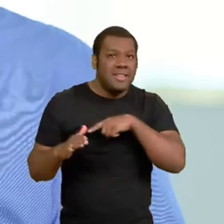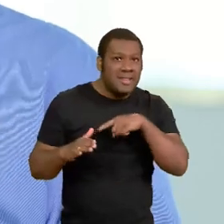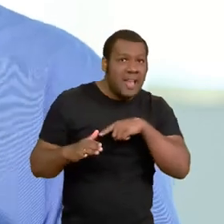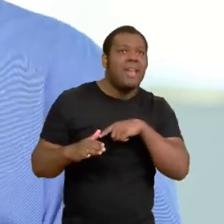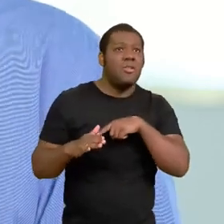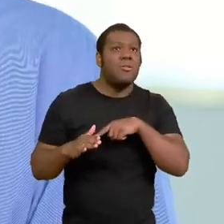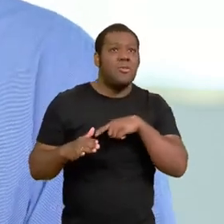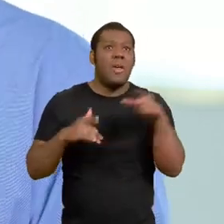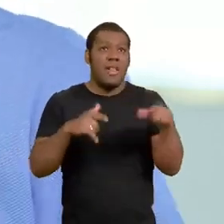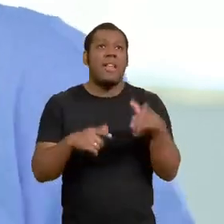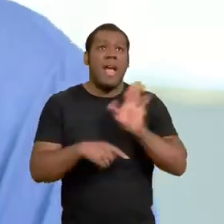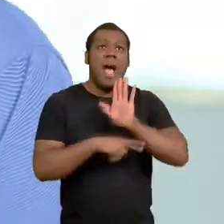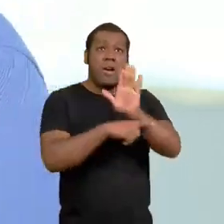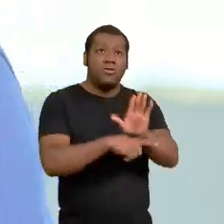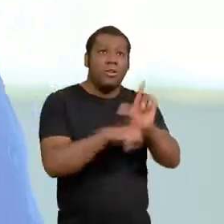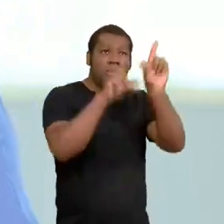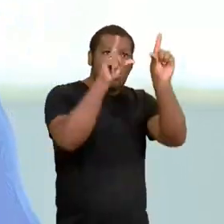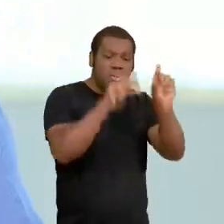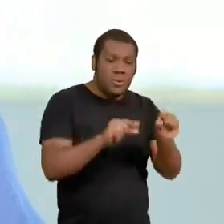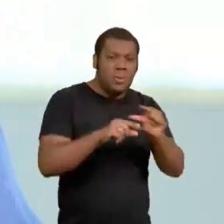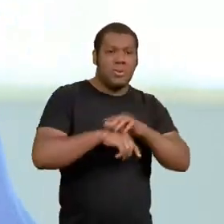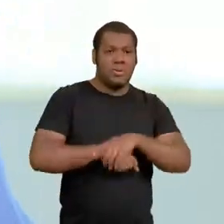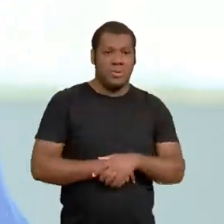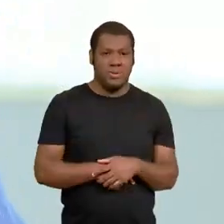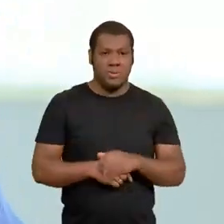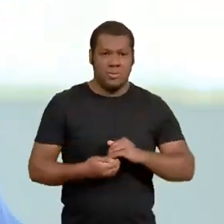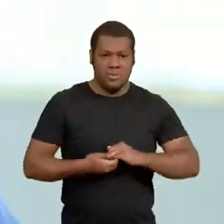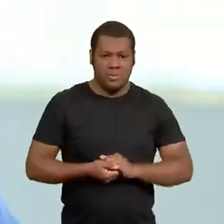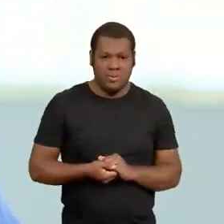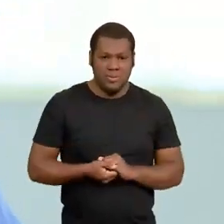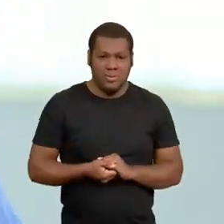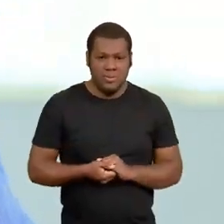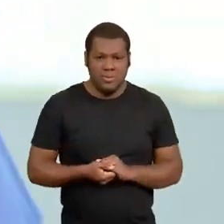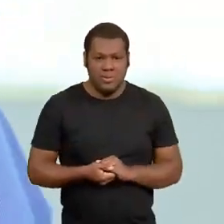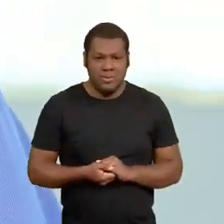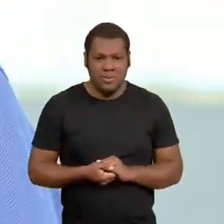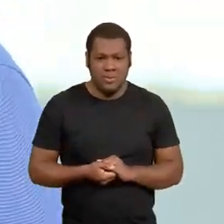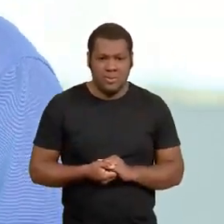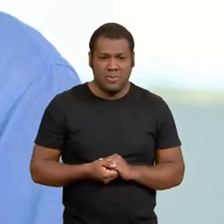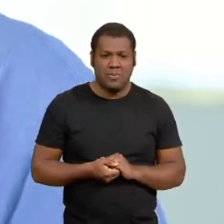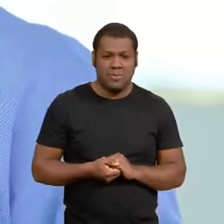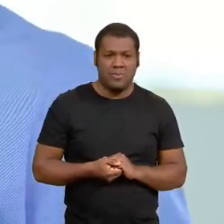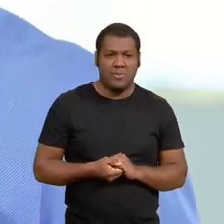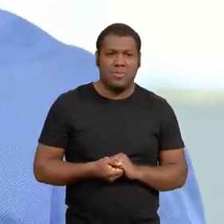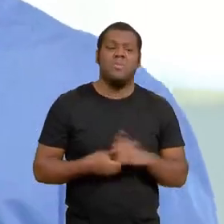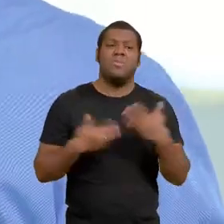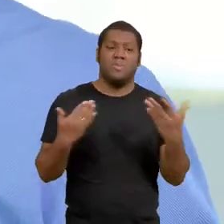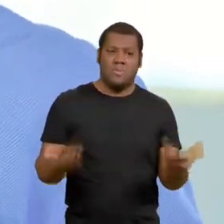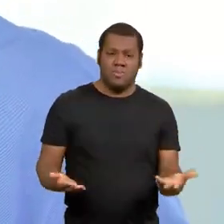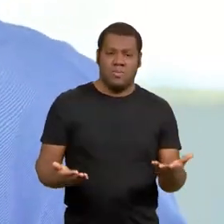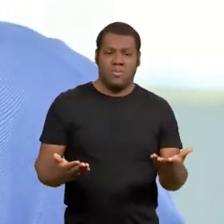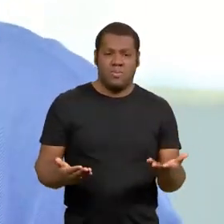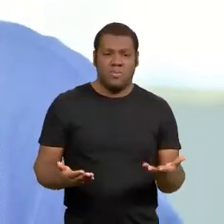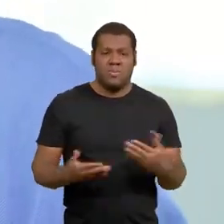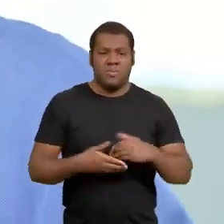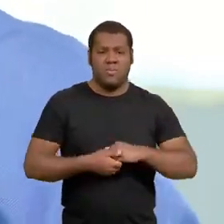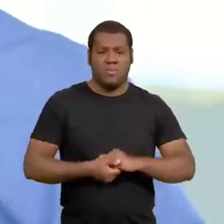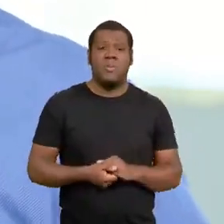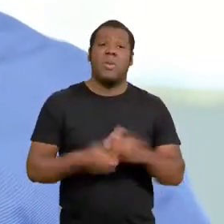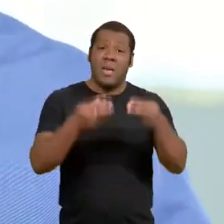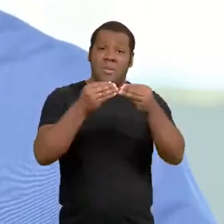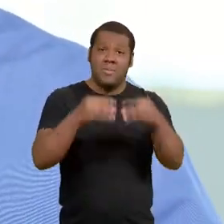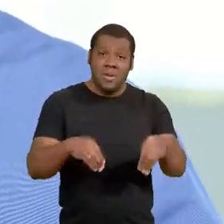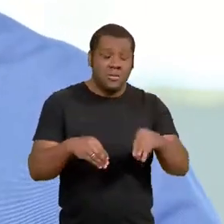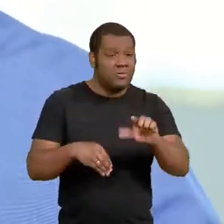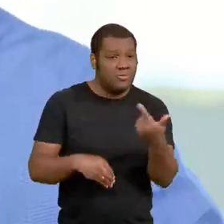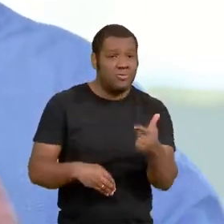demais e o pequeno produtor não tem preço, você garanta um preço mínimo para aquele produtor, uhum, não ter prejuízo na sua roça. E